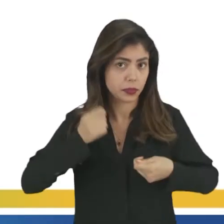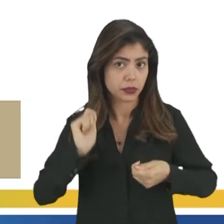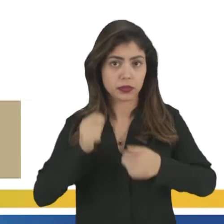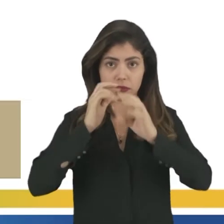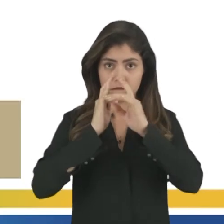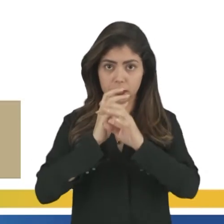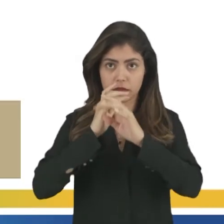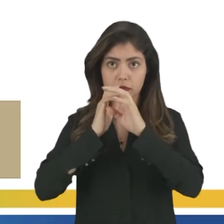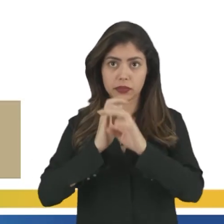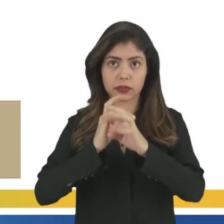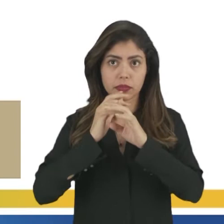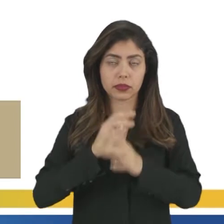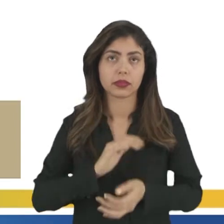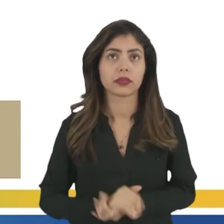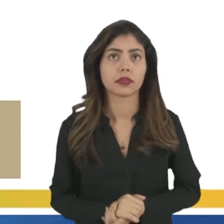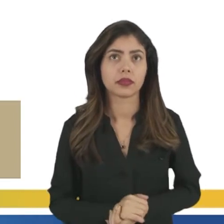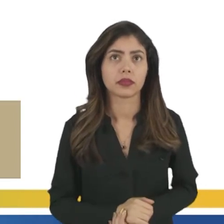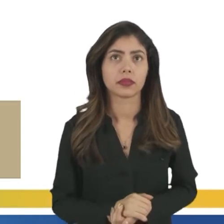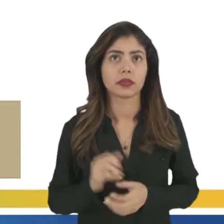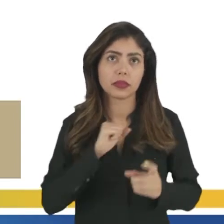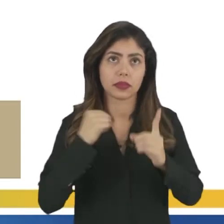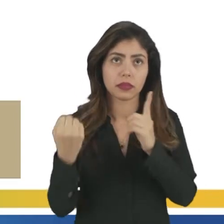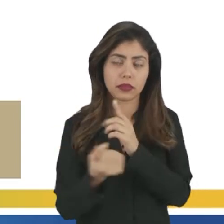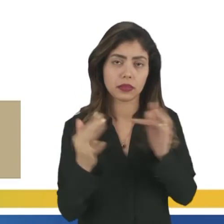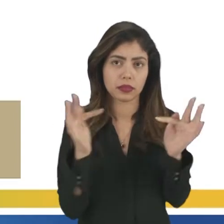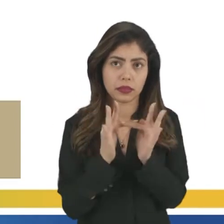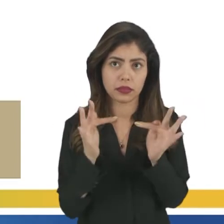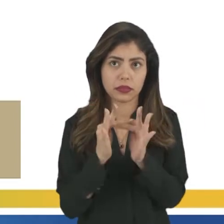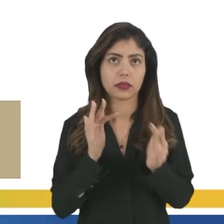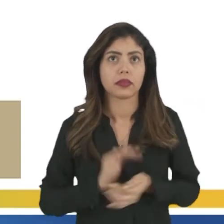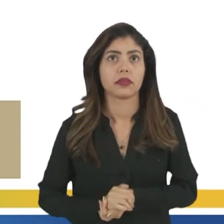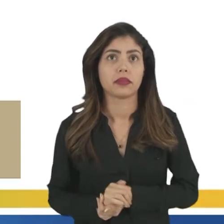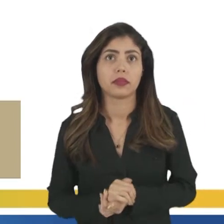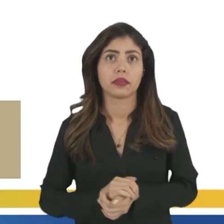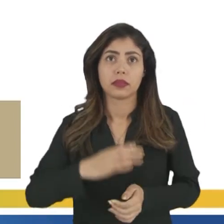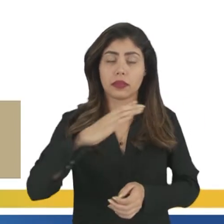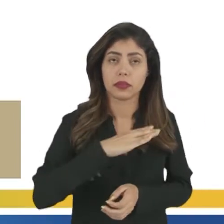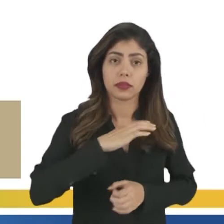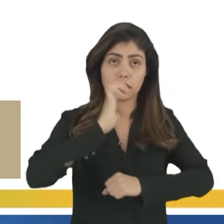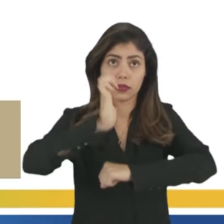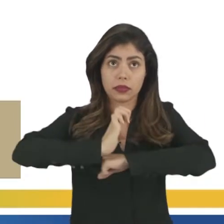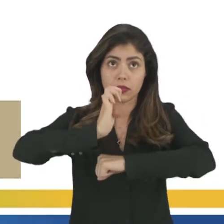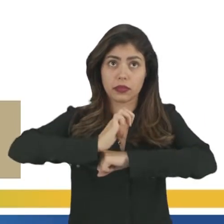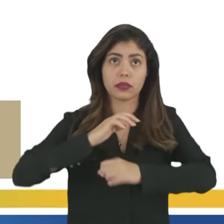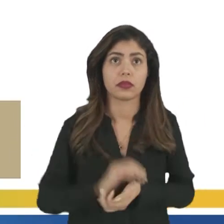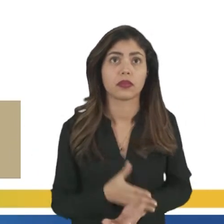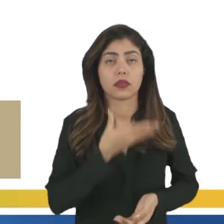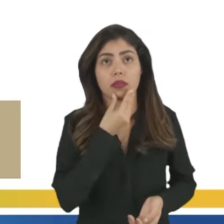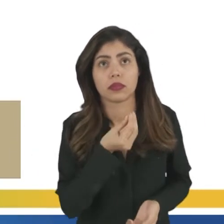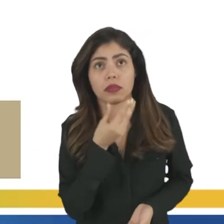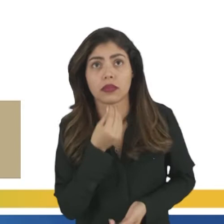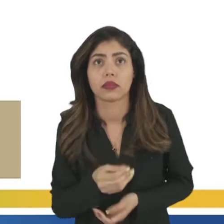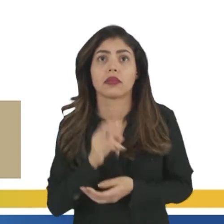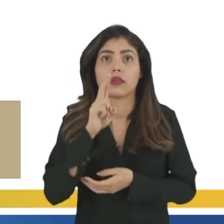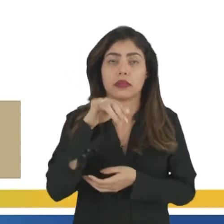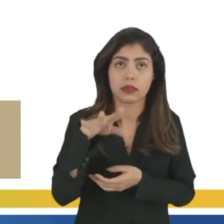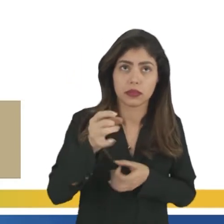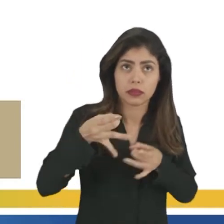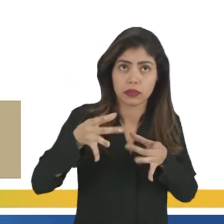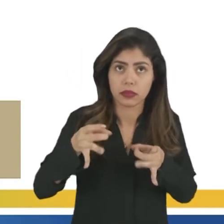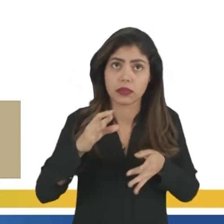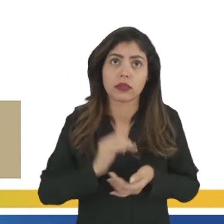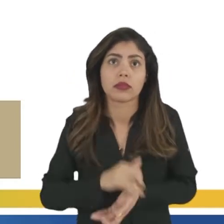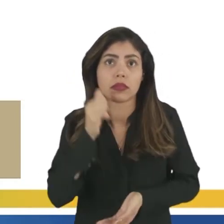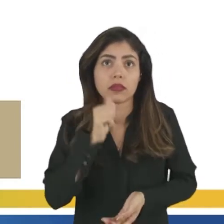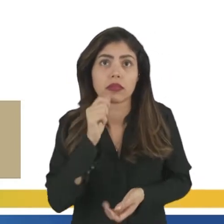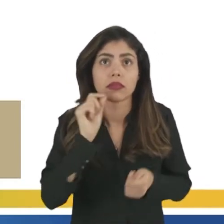flautas. A sociedade fenícia, né, era composta por cidades-estados. Então, os homens eram marinheiros e